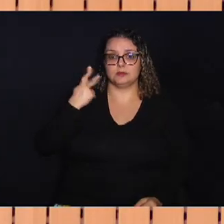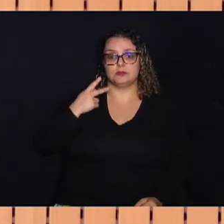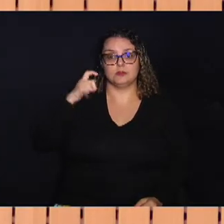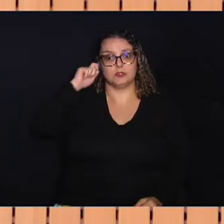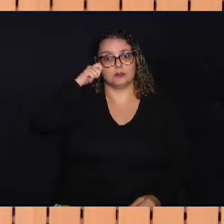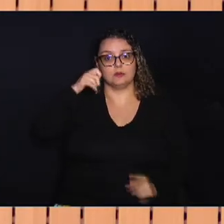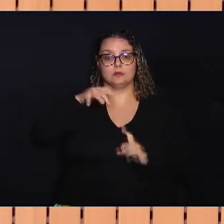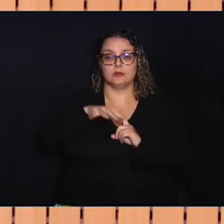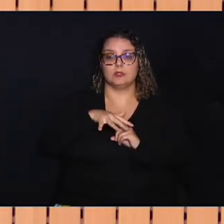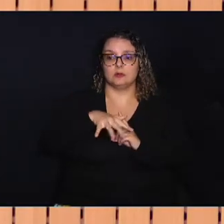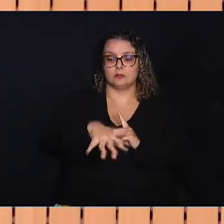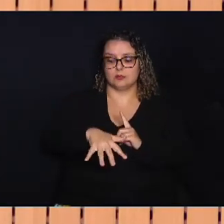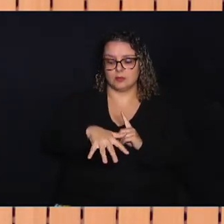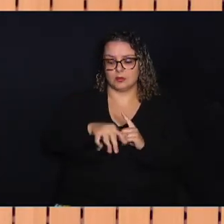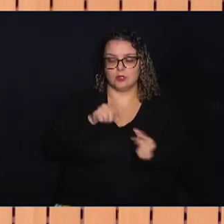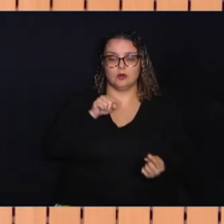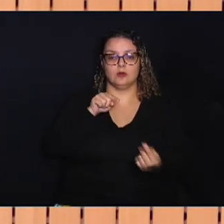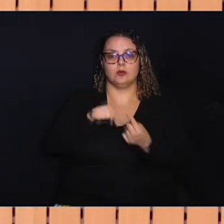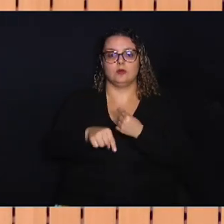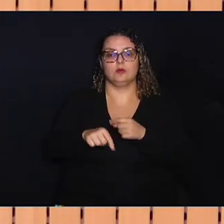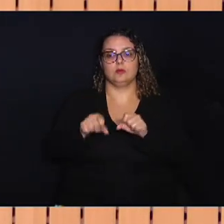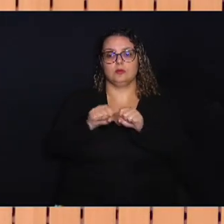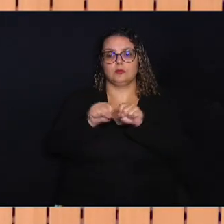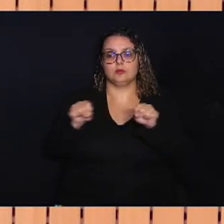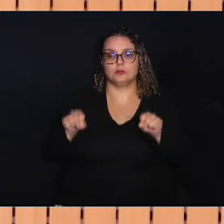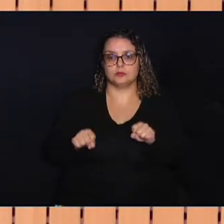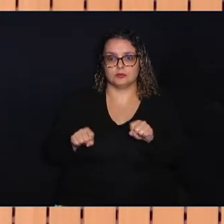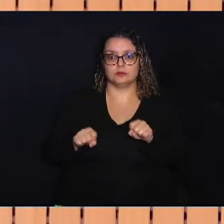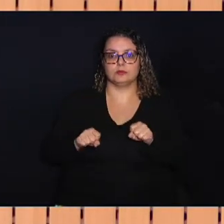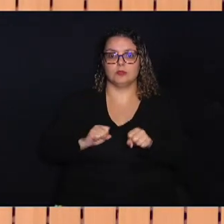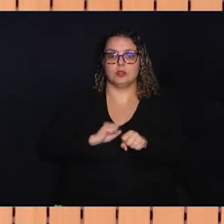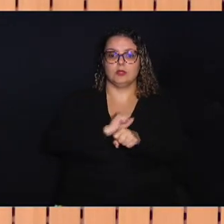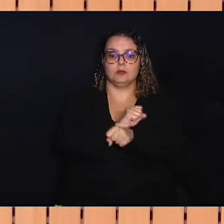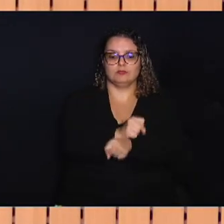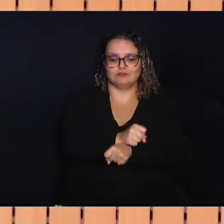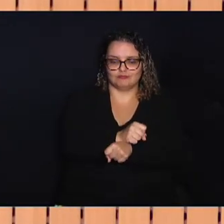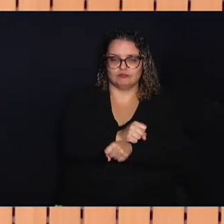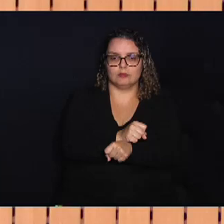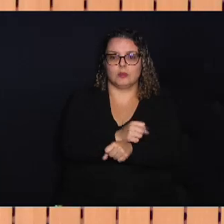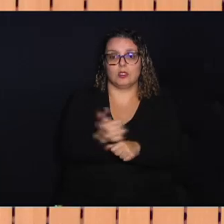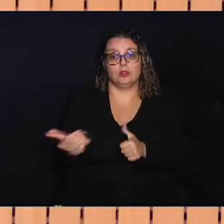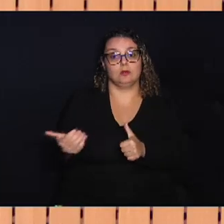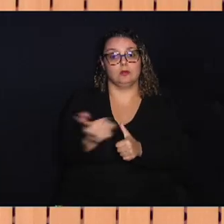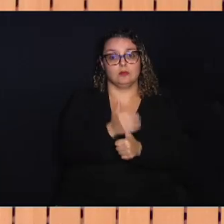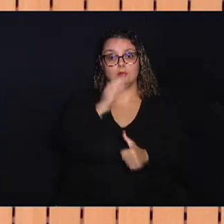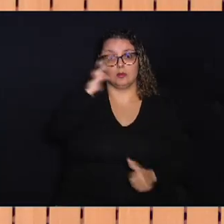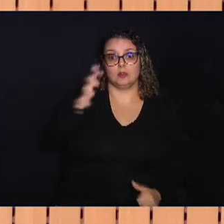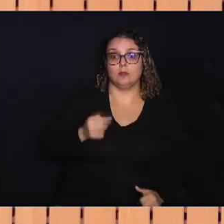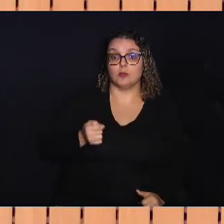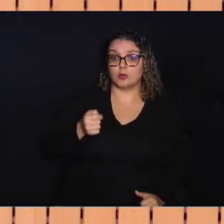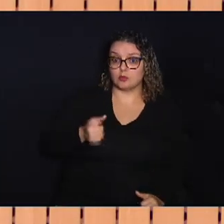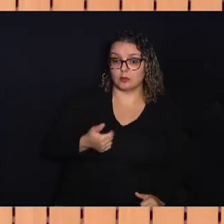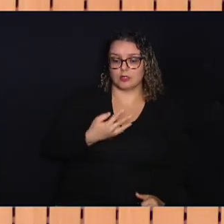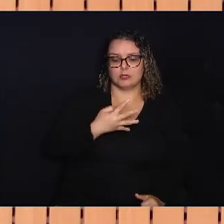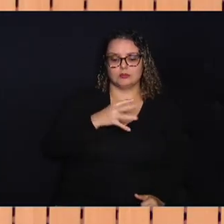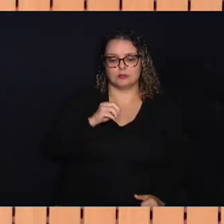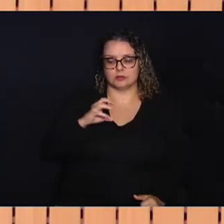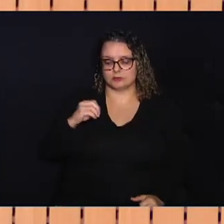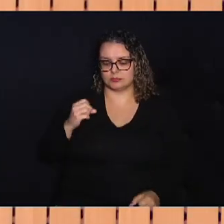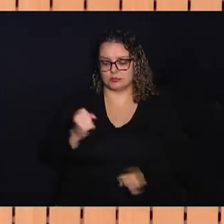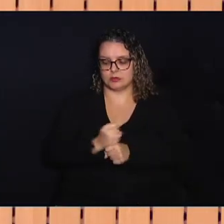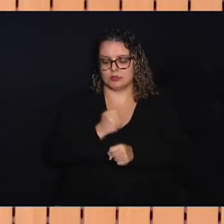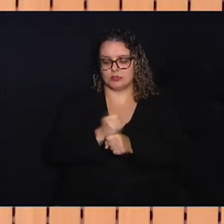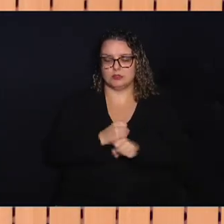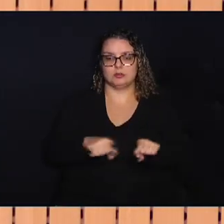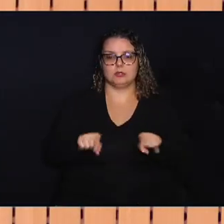negras contra o sistema escravagista que dominou o Brasil por quase 400 anos, e